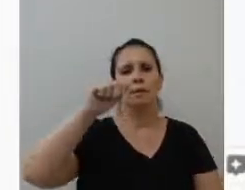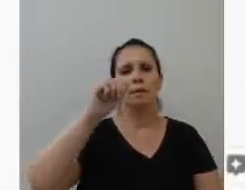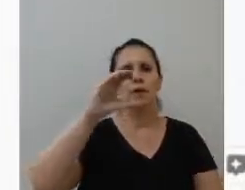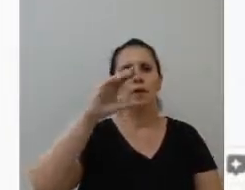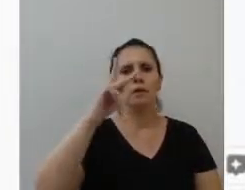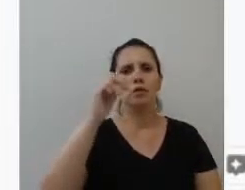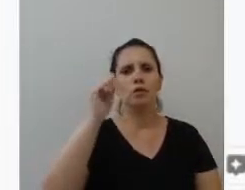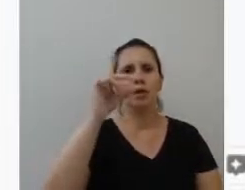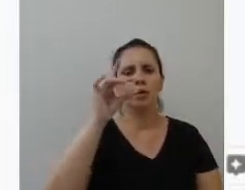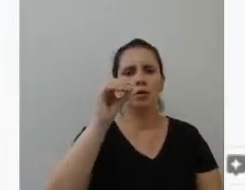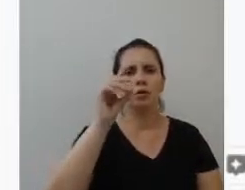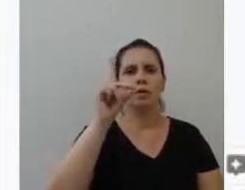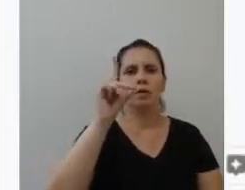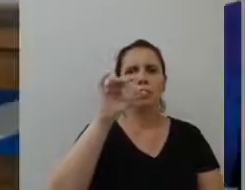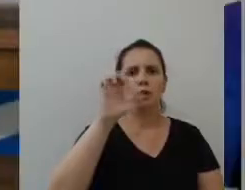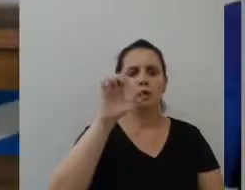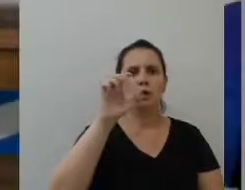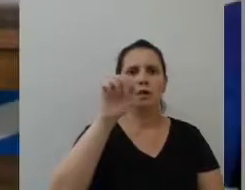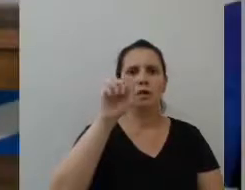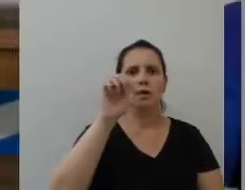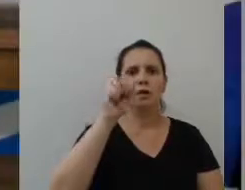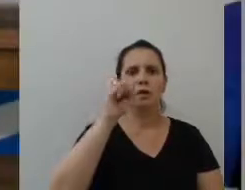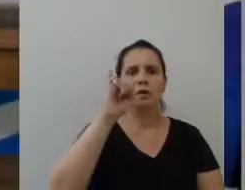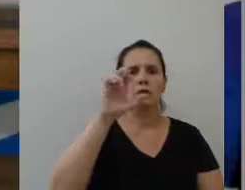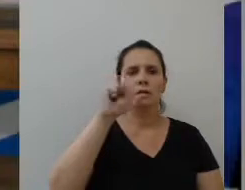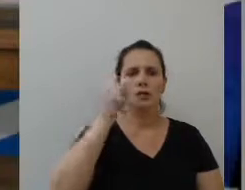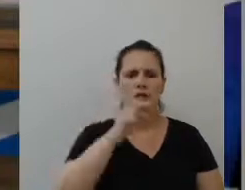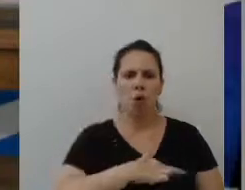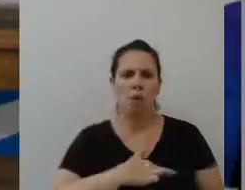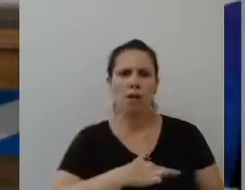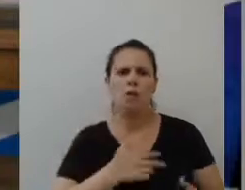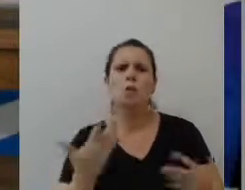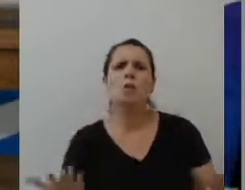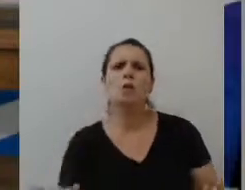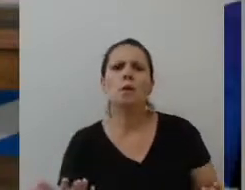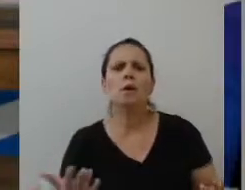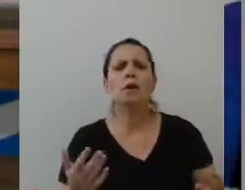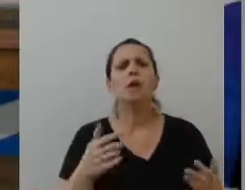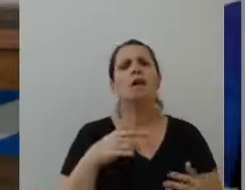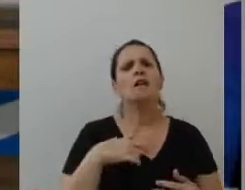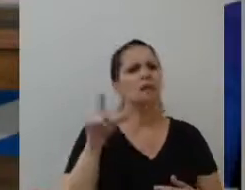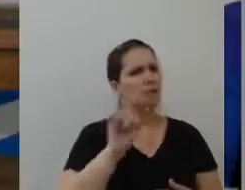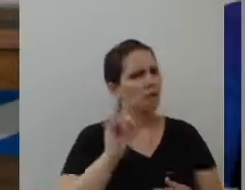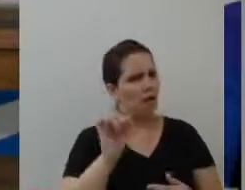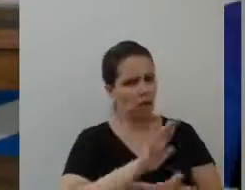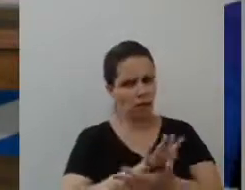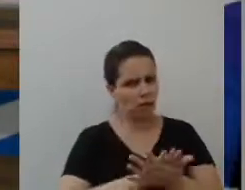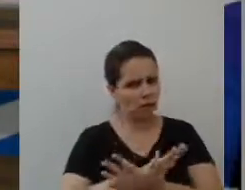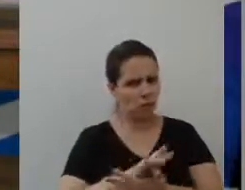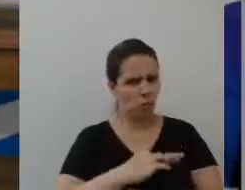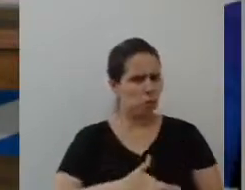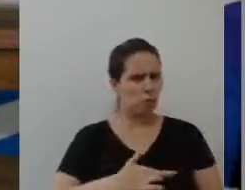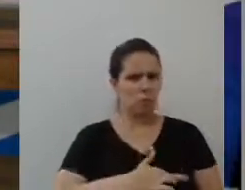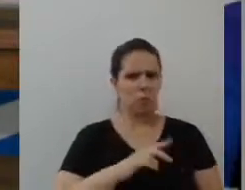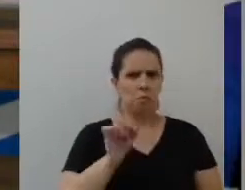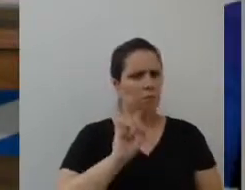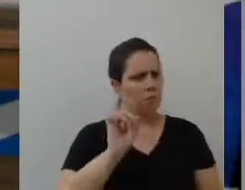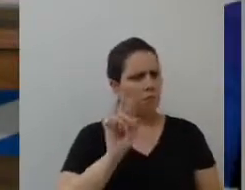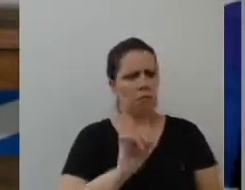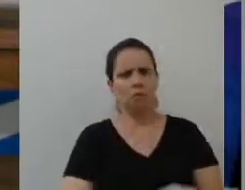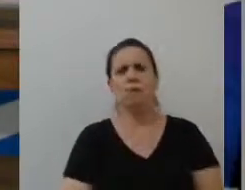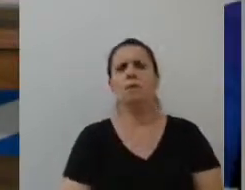de qual geração do romantismo? De nenhuma. Machado de Assis, para mim, né, e para a maioria dos críticos de